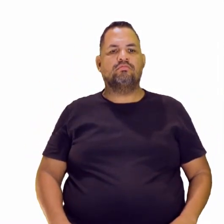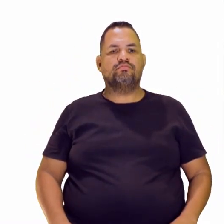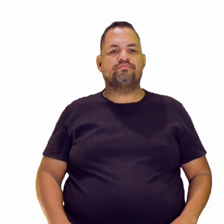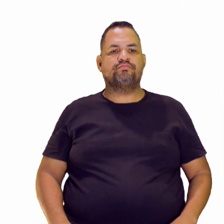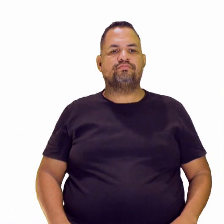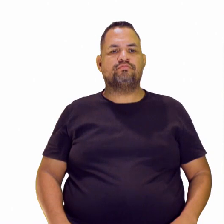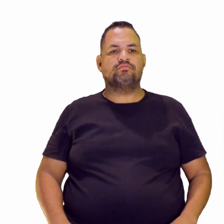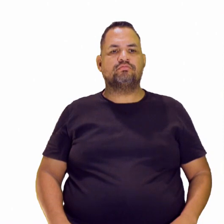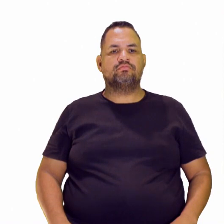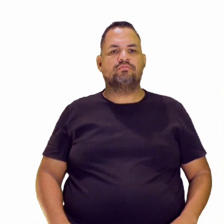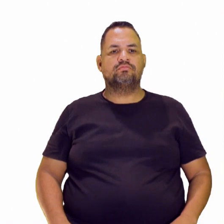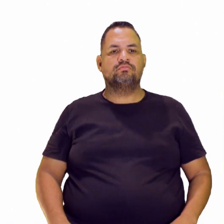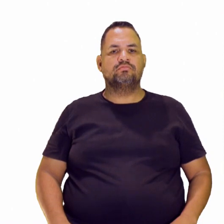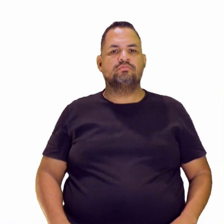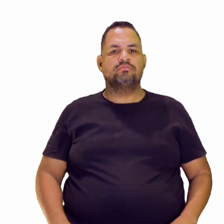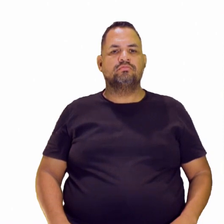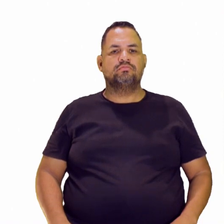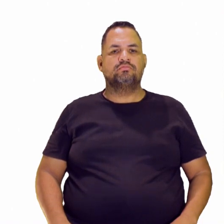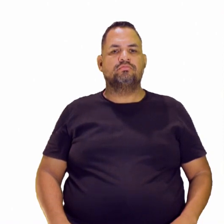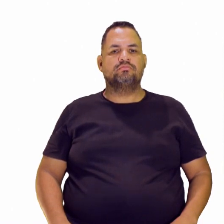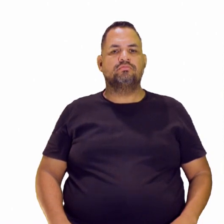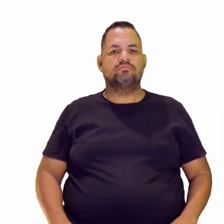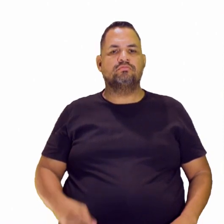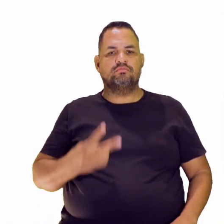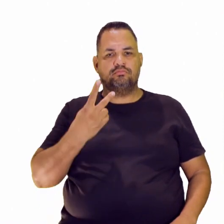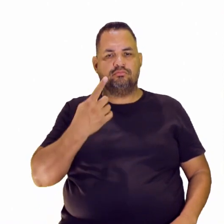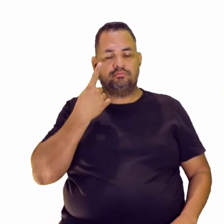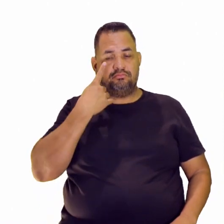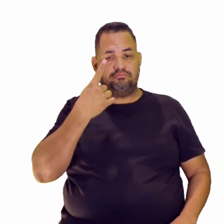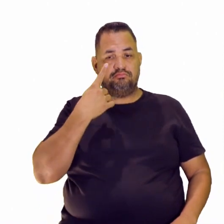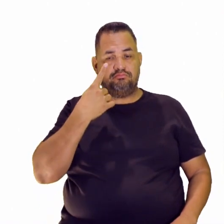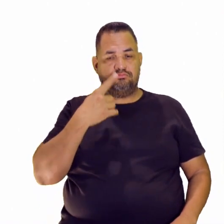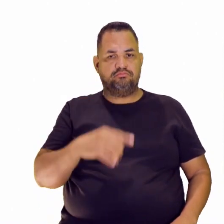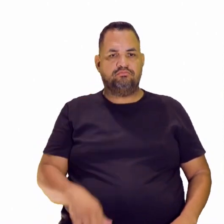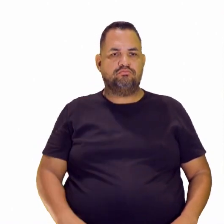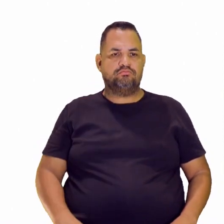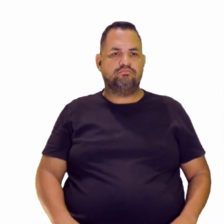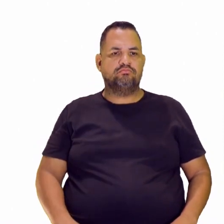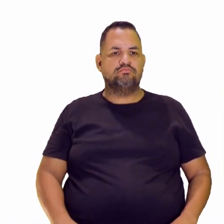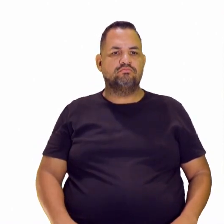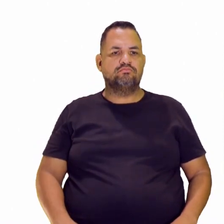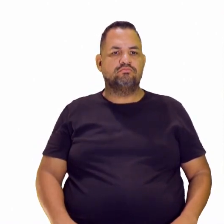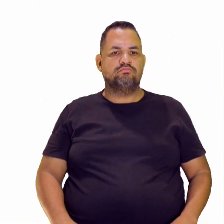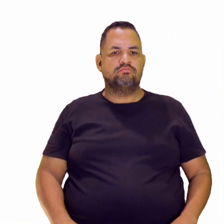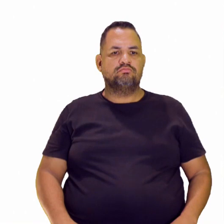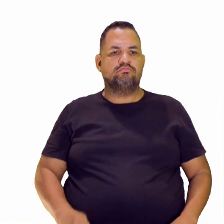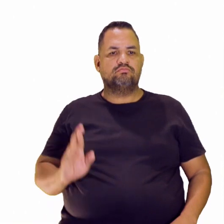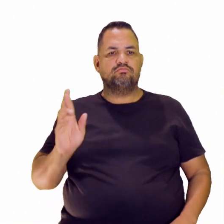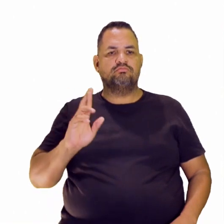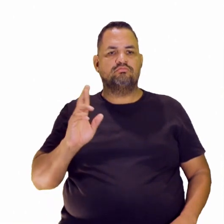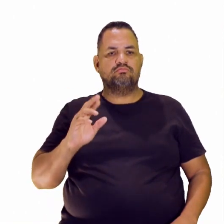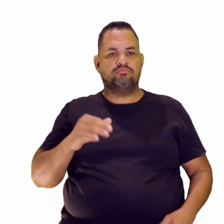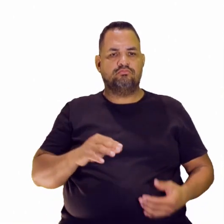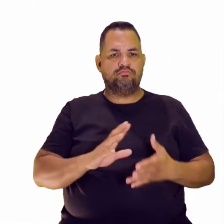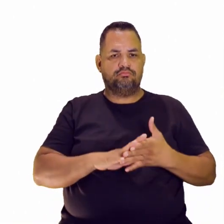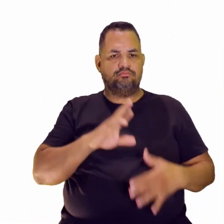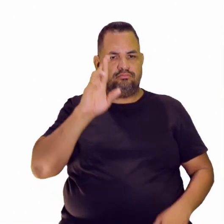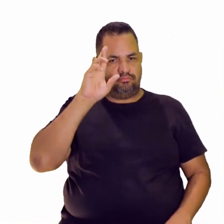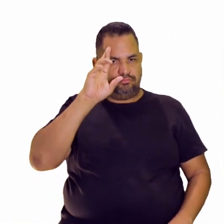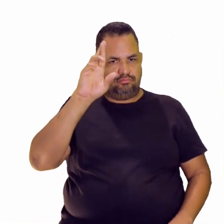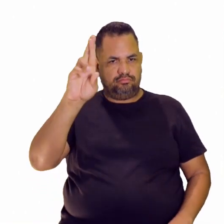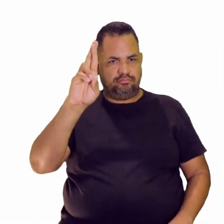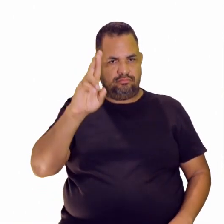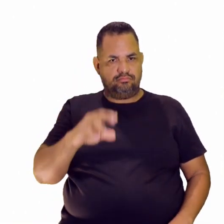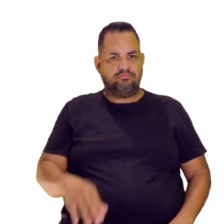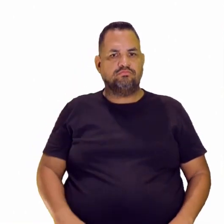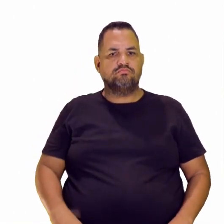Então, você vai se testar sobre esse tema aí. Quem era